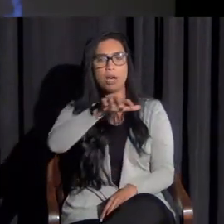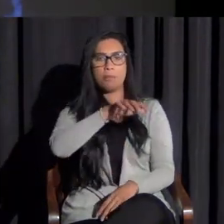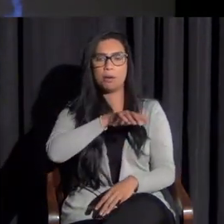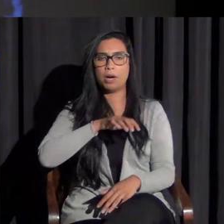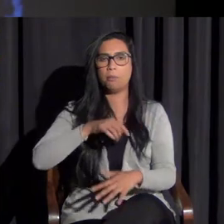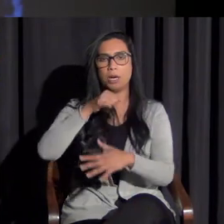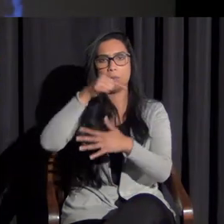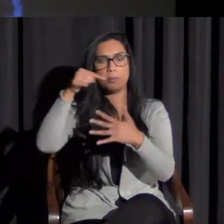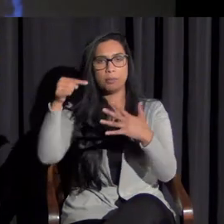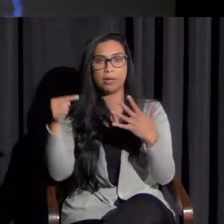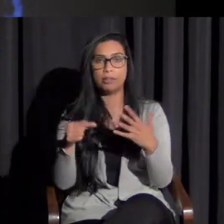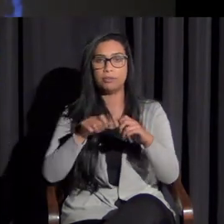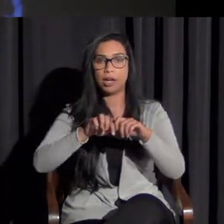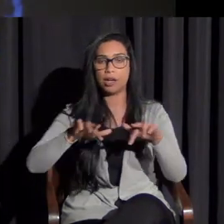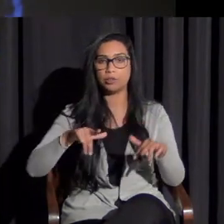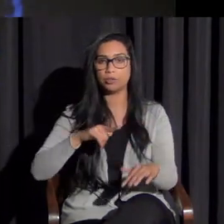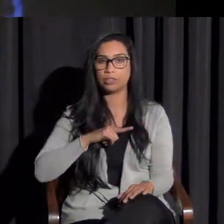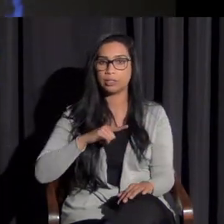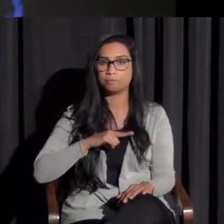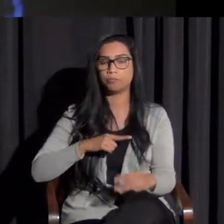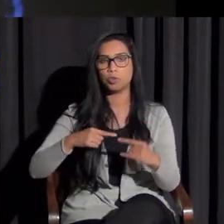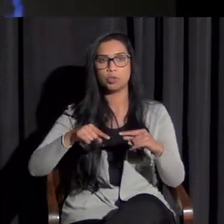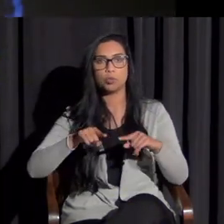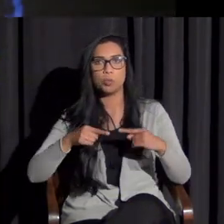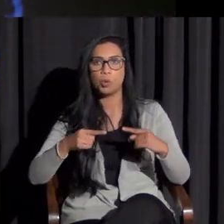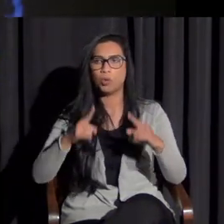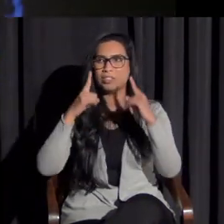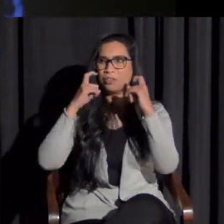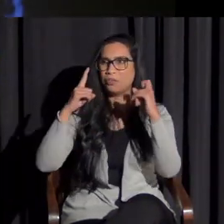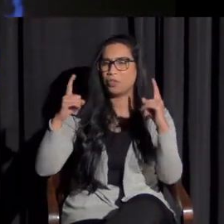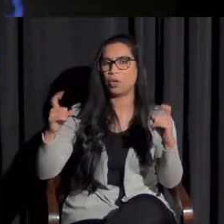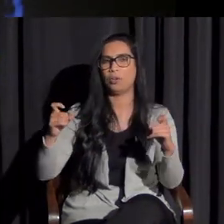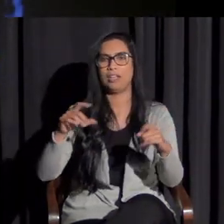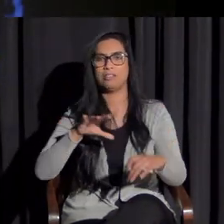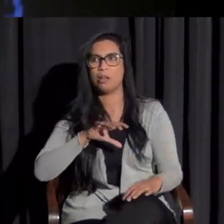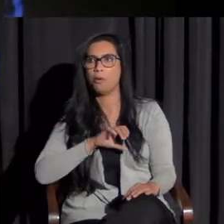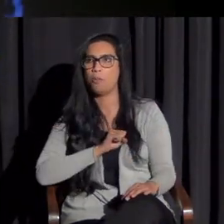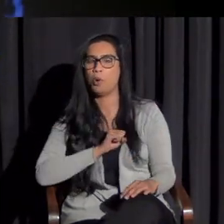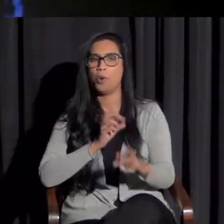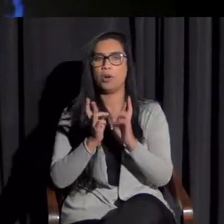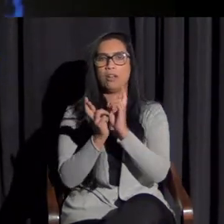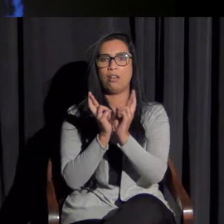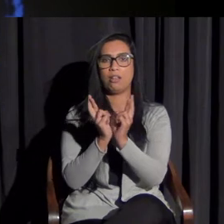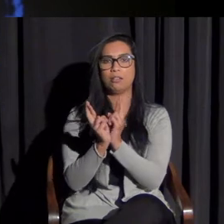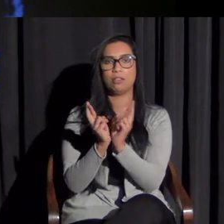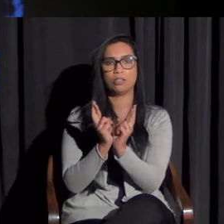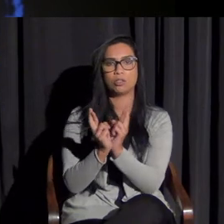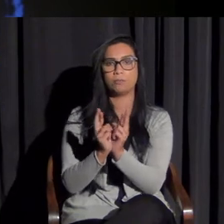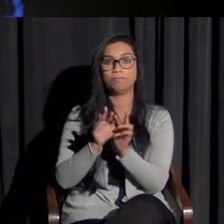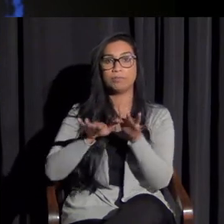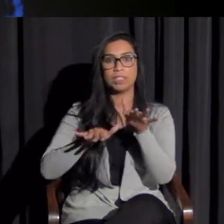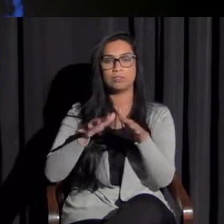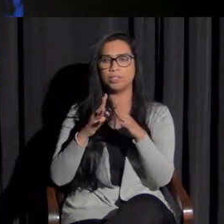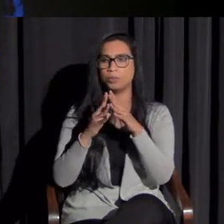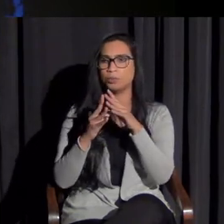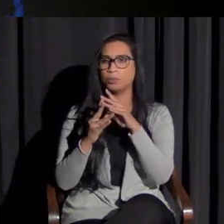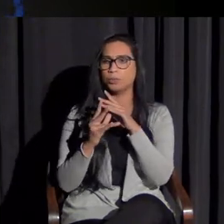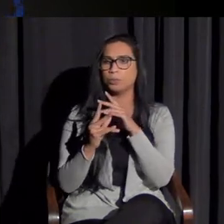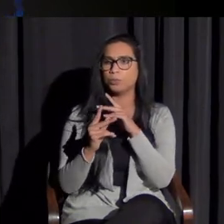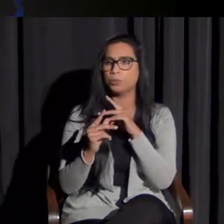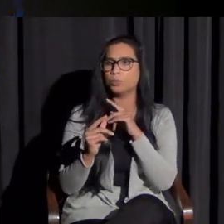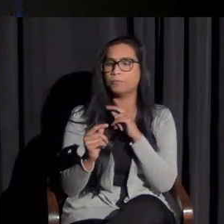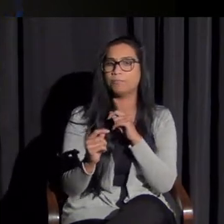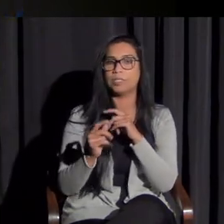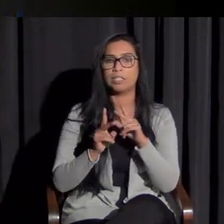tempo. Sons, músicas, violências, amores, relações construídas num sopro. Sopro cidade.